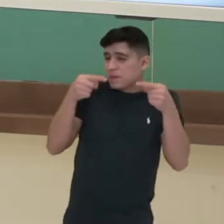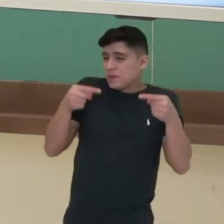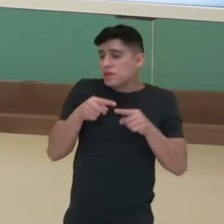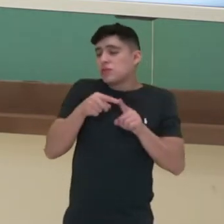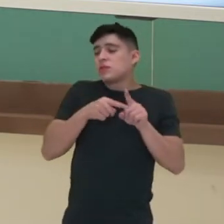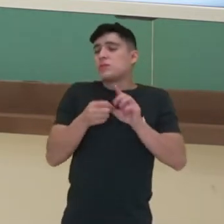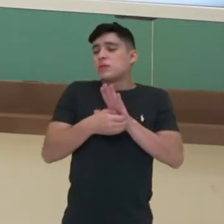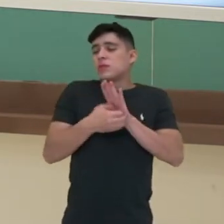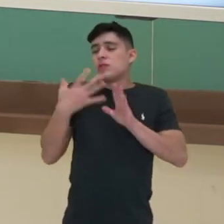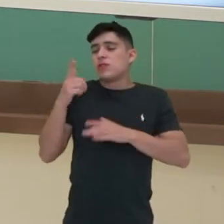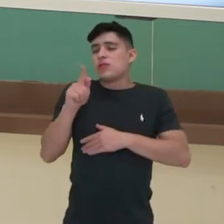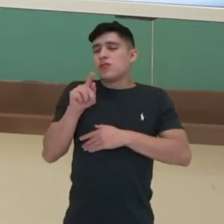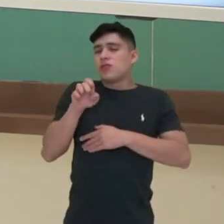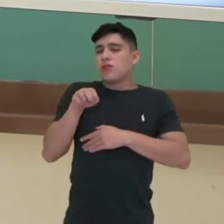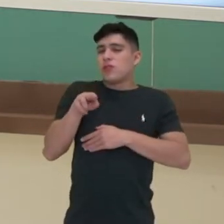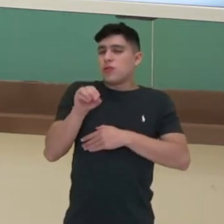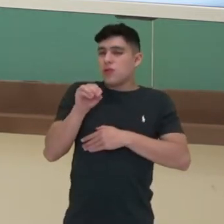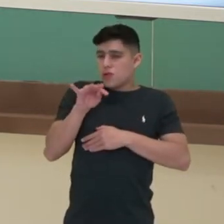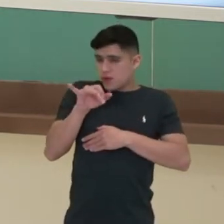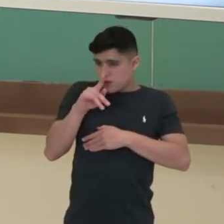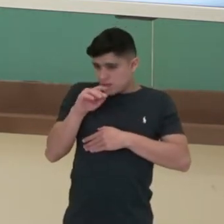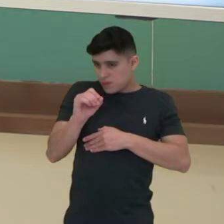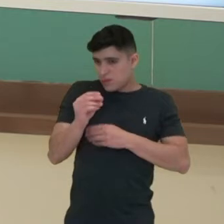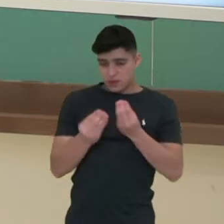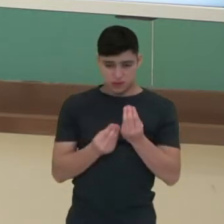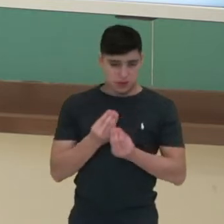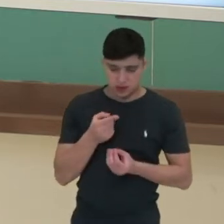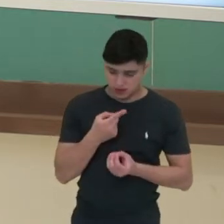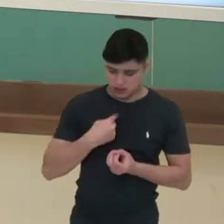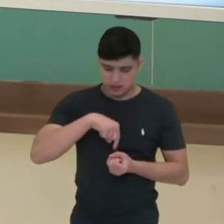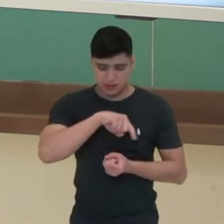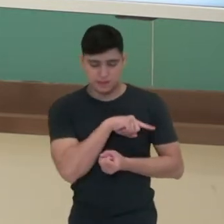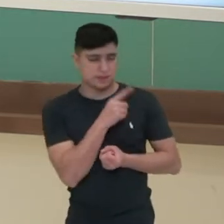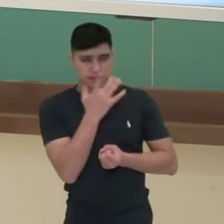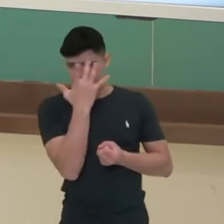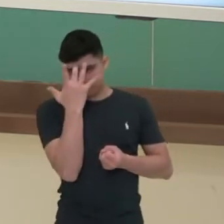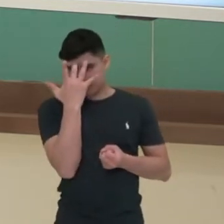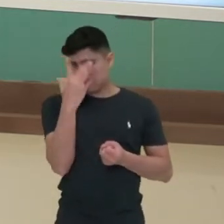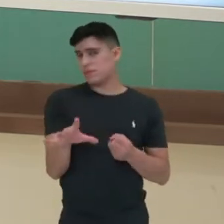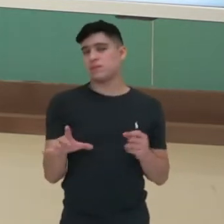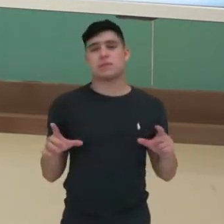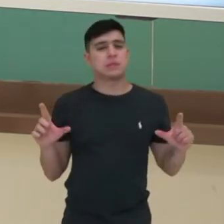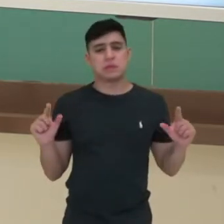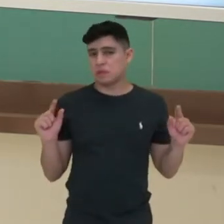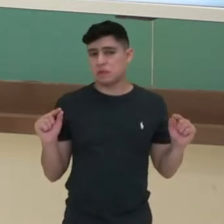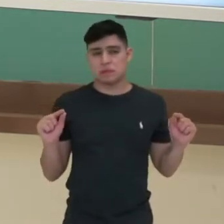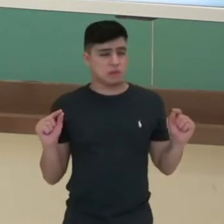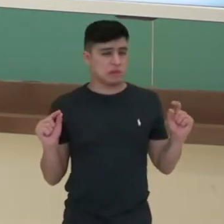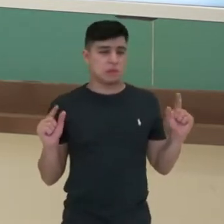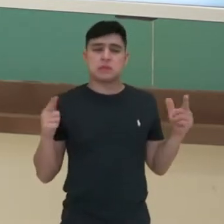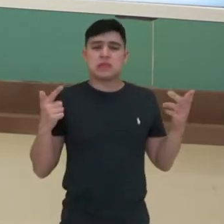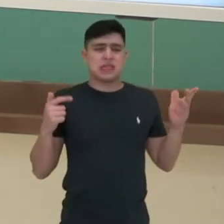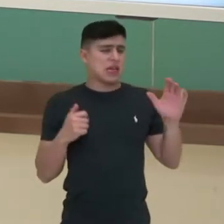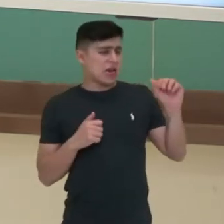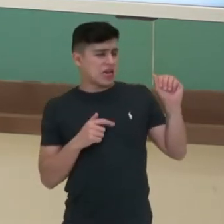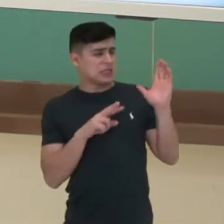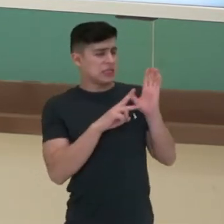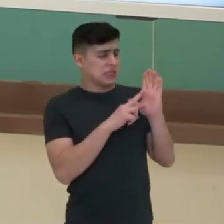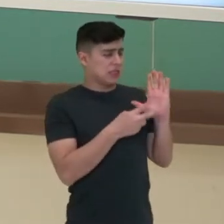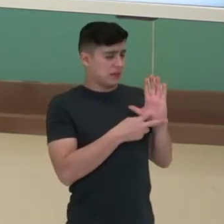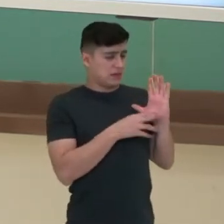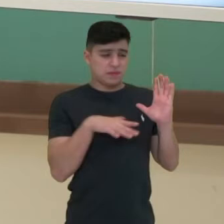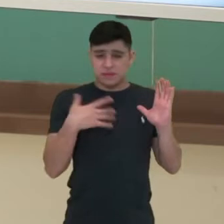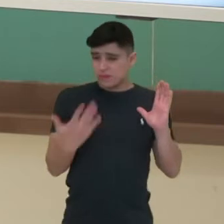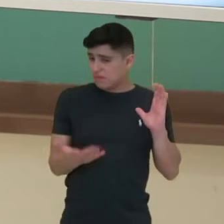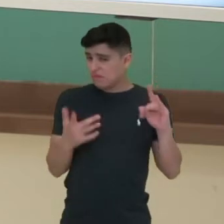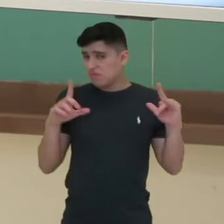genótipos. Como a gente não sabe, não foi dito para nós ali, não foi mencionado o que o A significa,